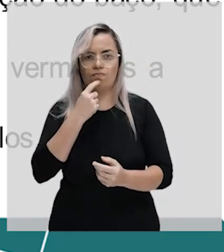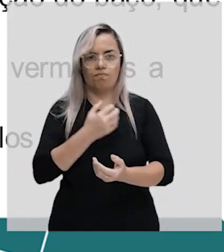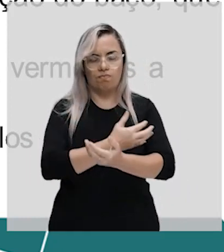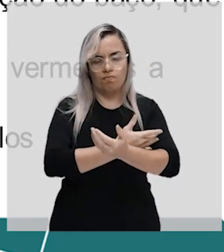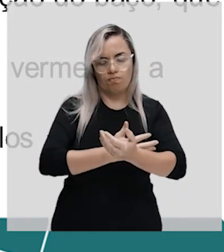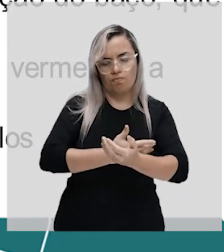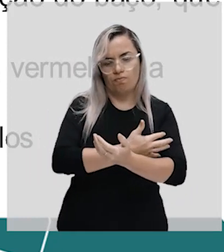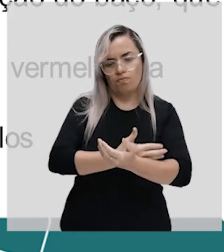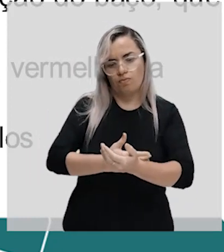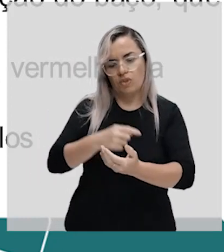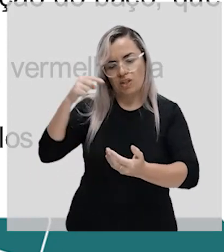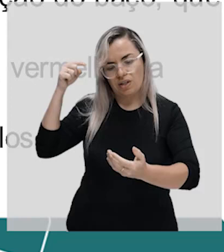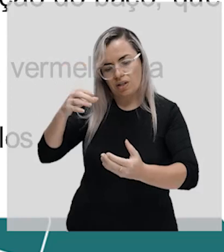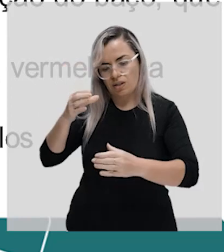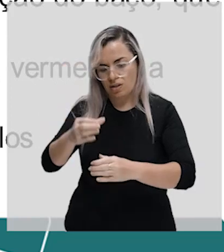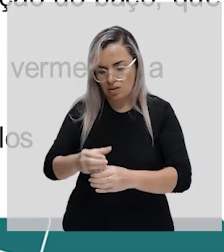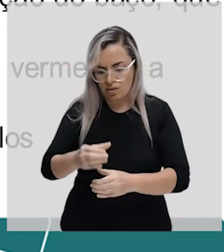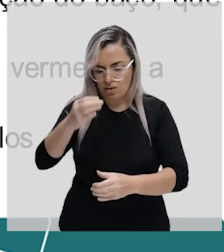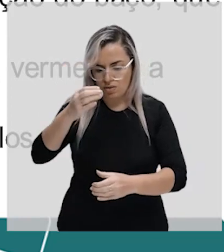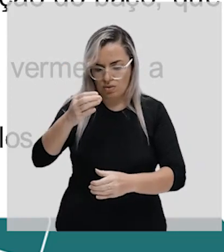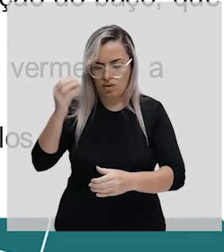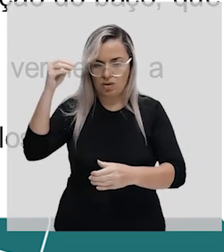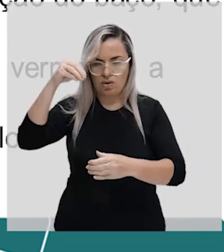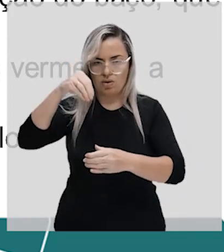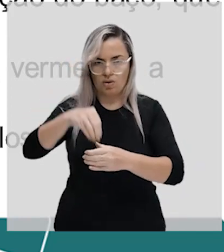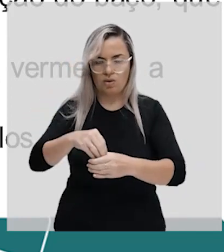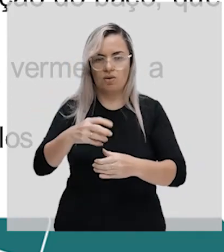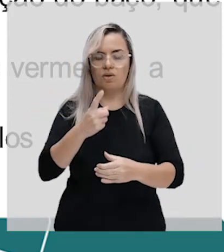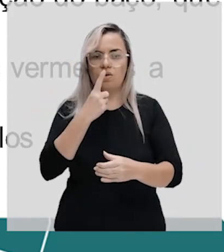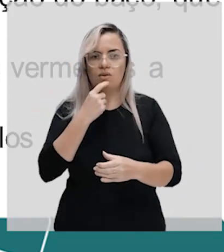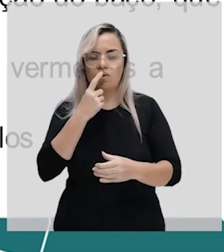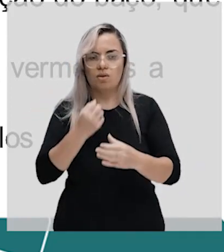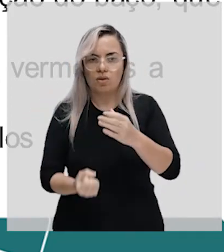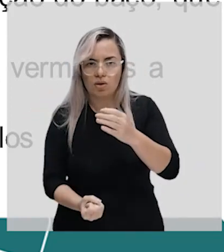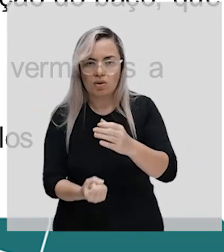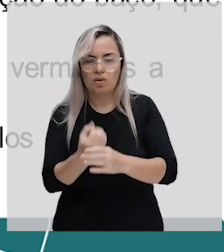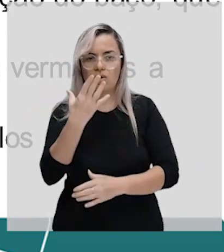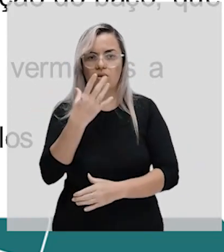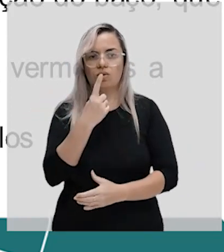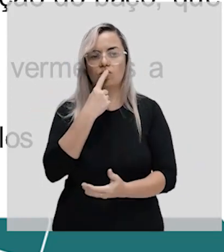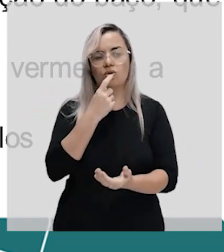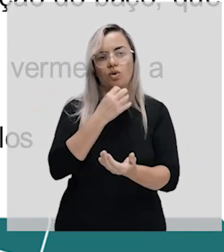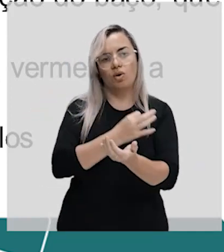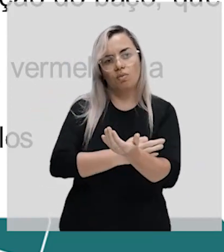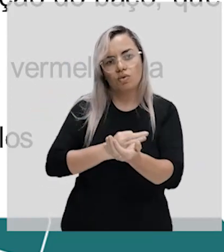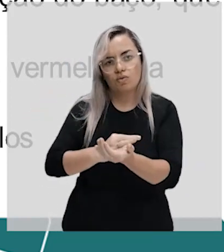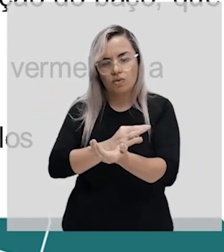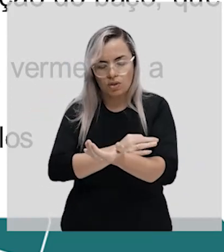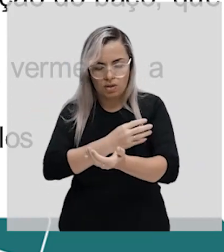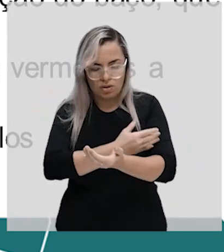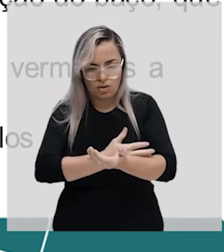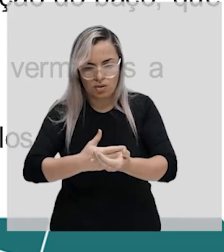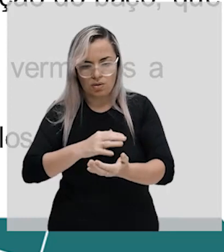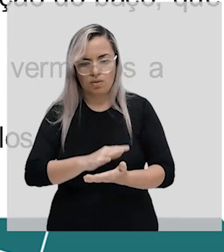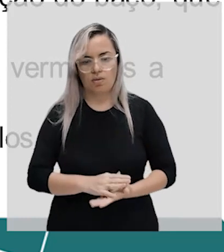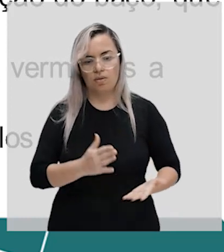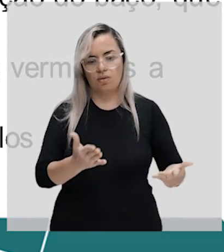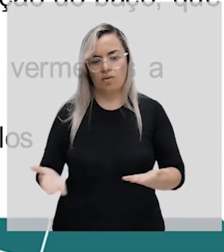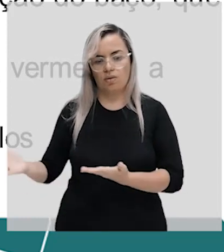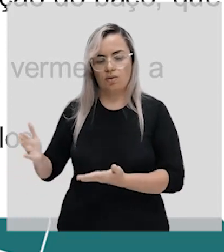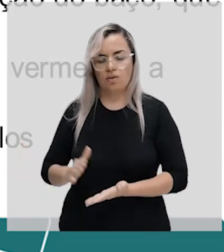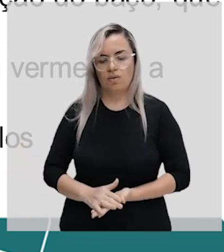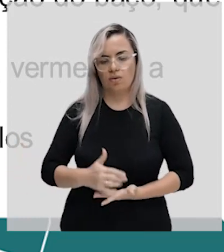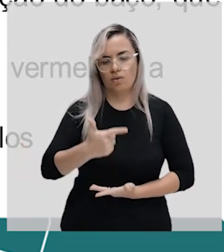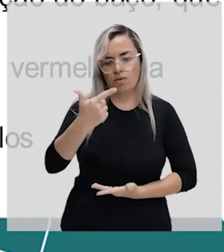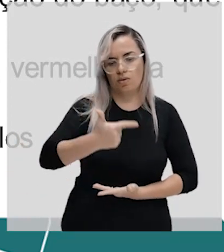vamos encontrar ali a produção de hemácias, tá? A segunda afirmativa.